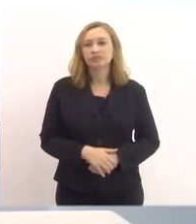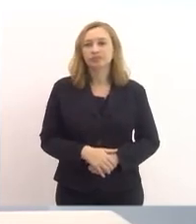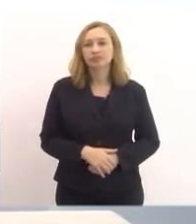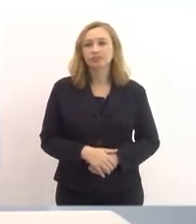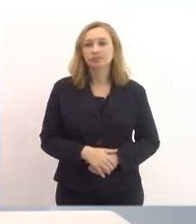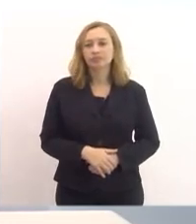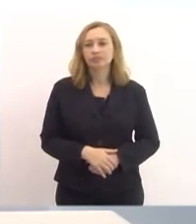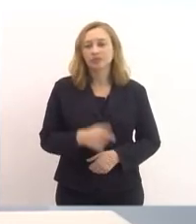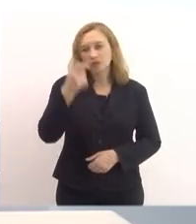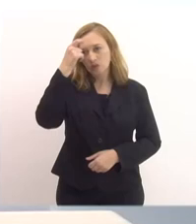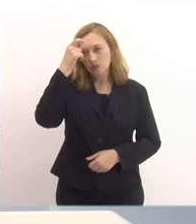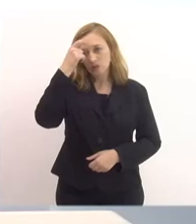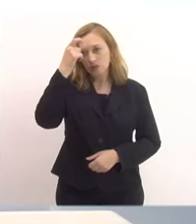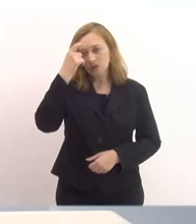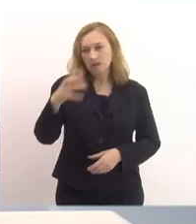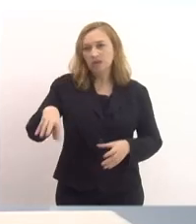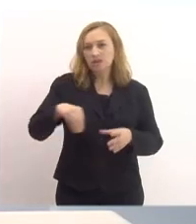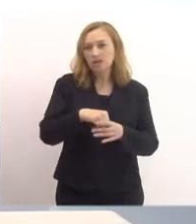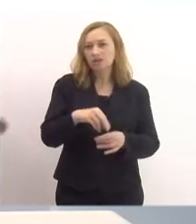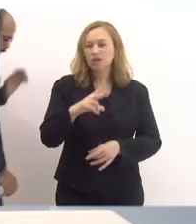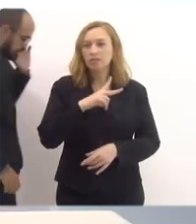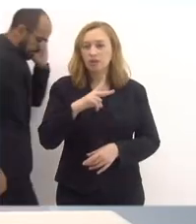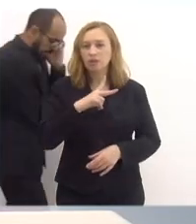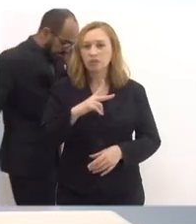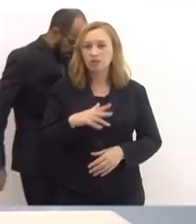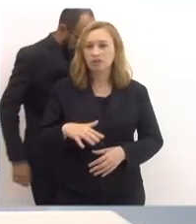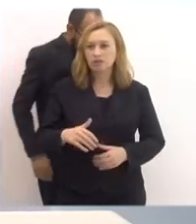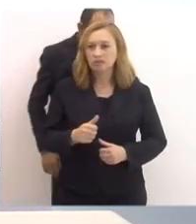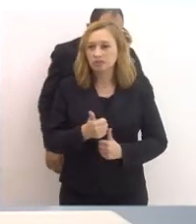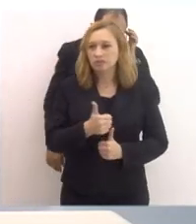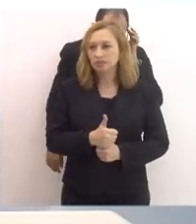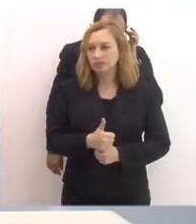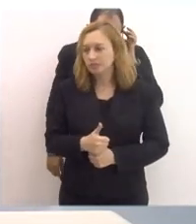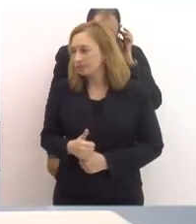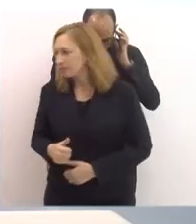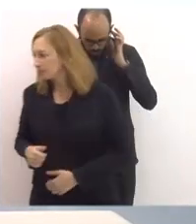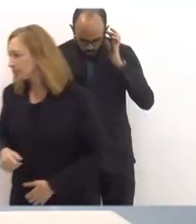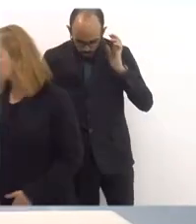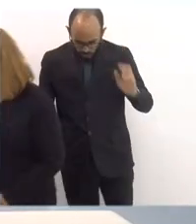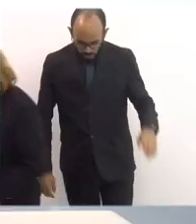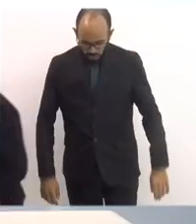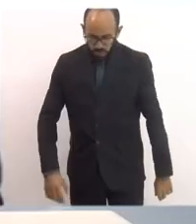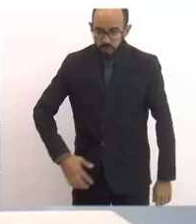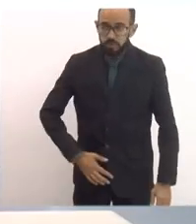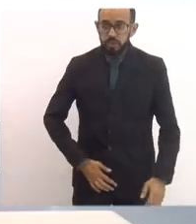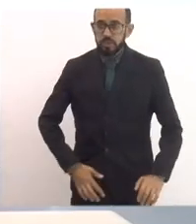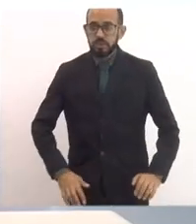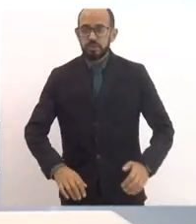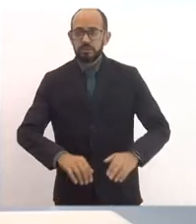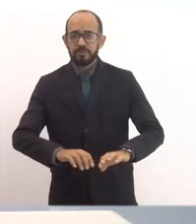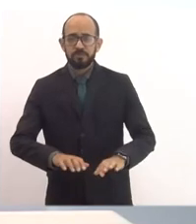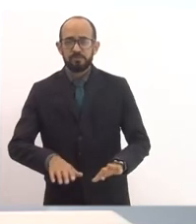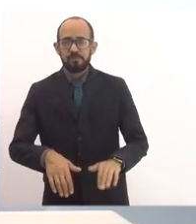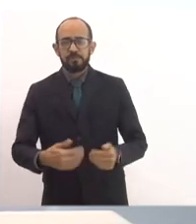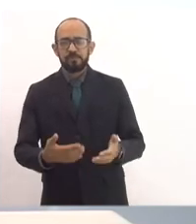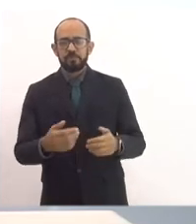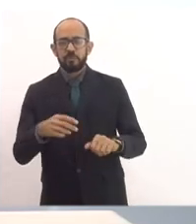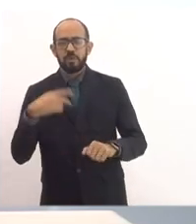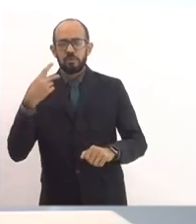de consenso dentro da própria máquina pública, no próprio governo, junto com o Legislativo, junto com a